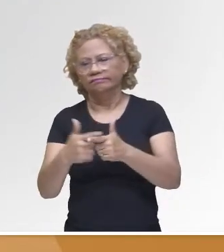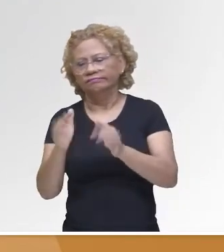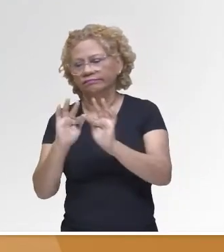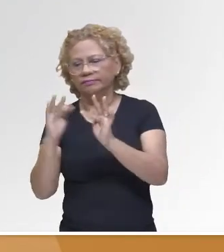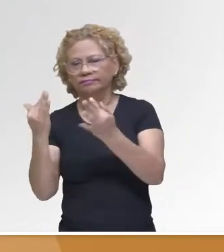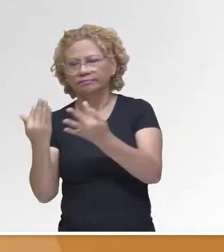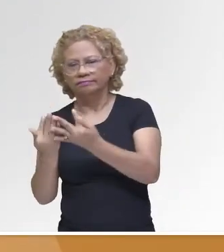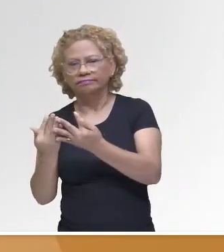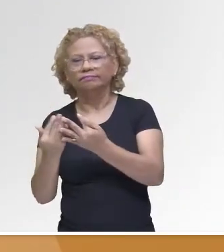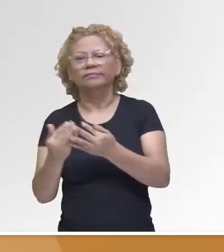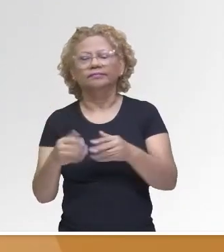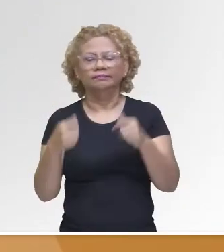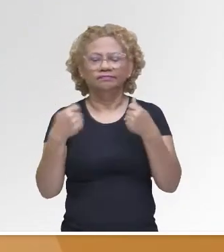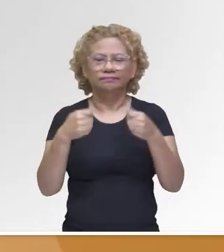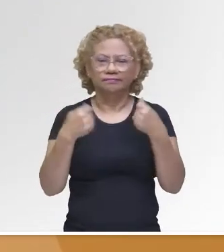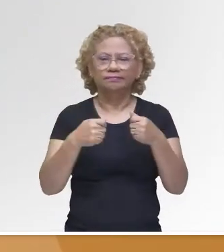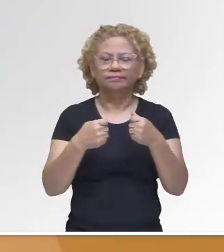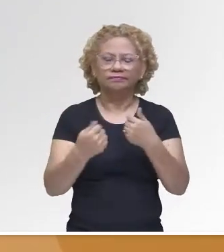ali, orientações, né?